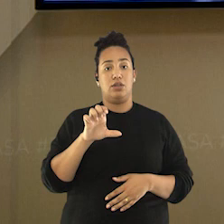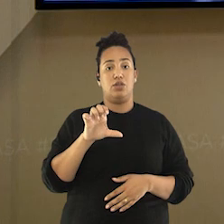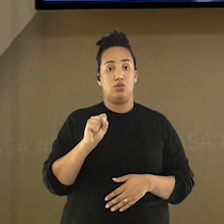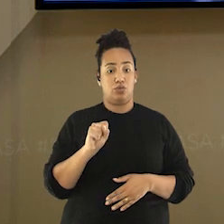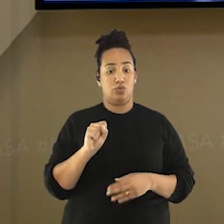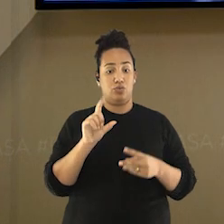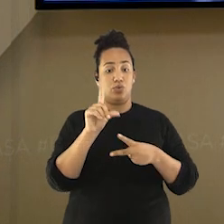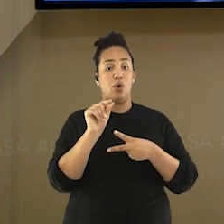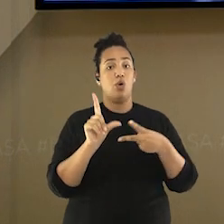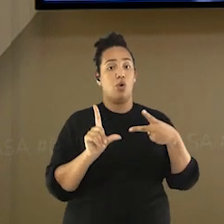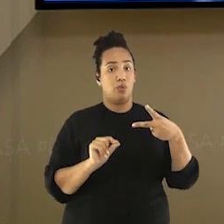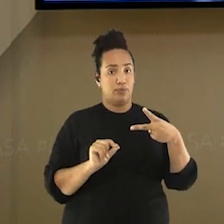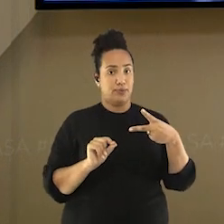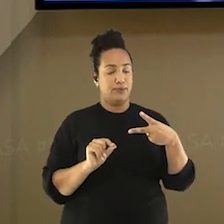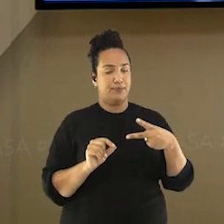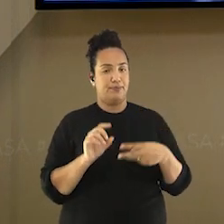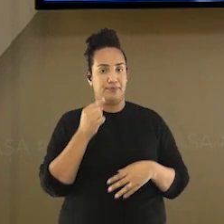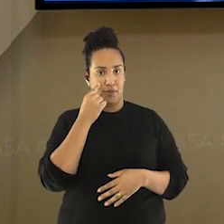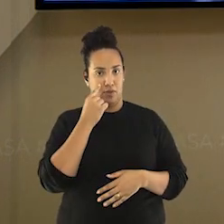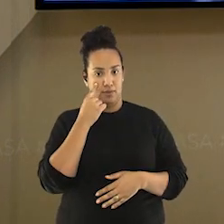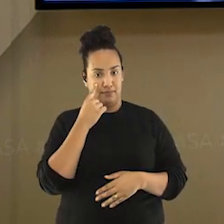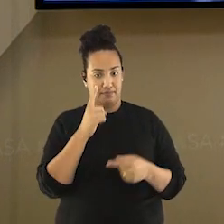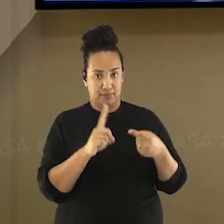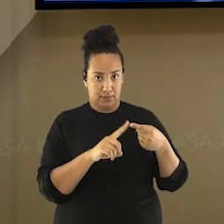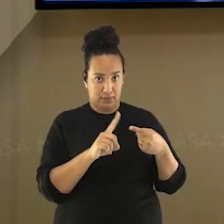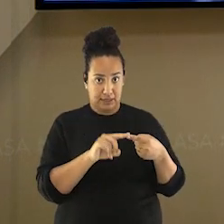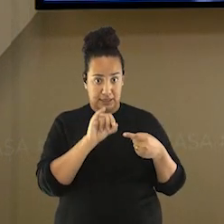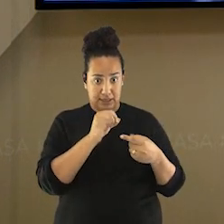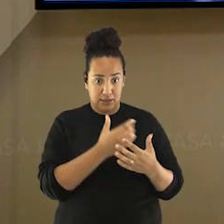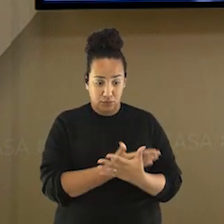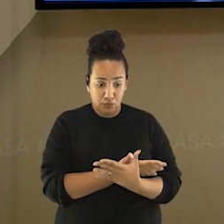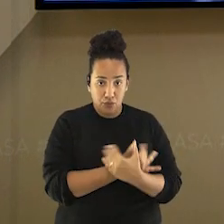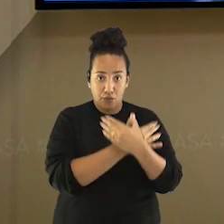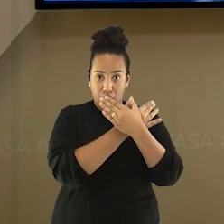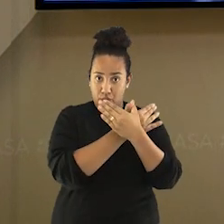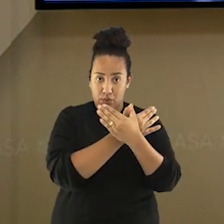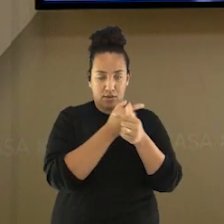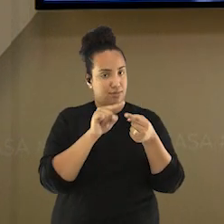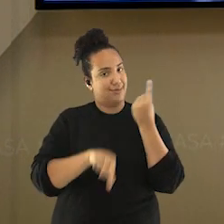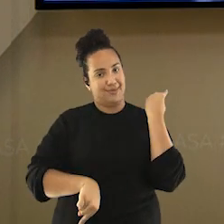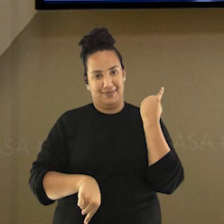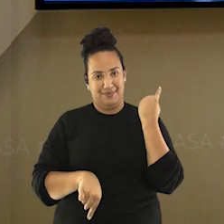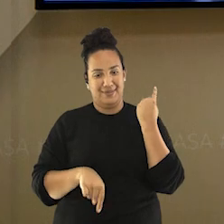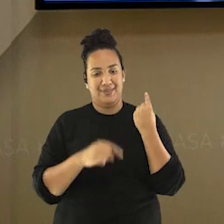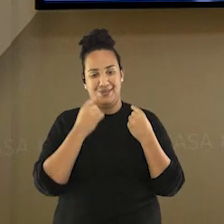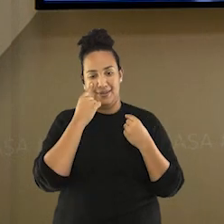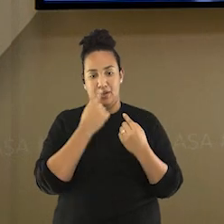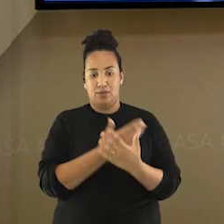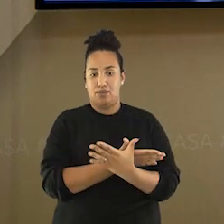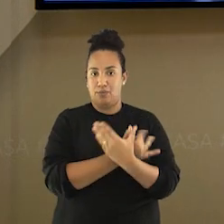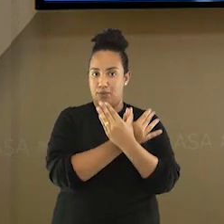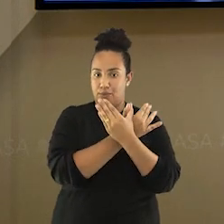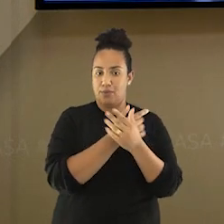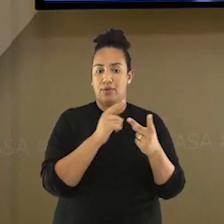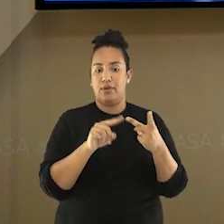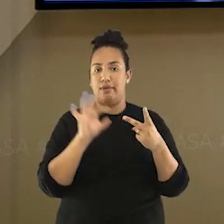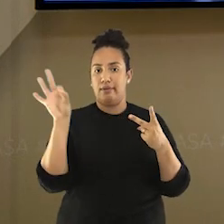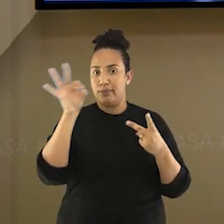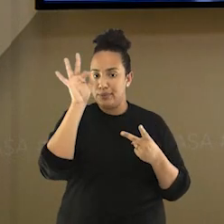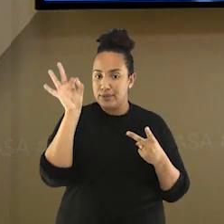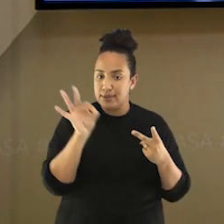viu antes, se voa, é inseto. Então a gente já elimina a borboleta, o besouro e o